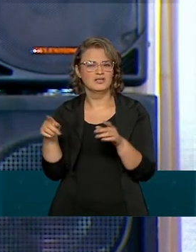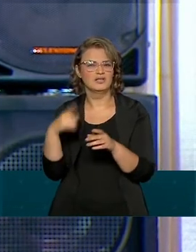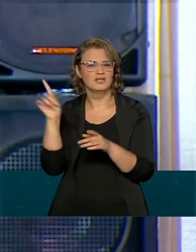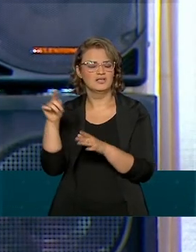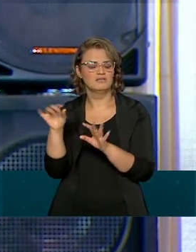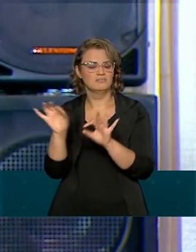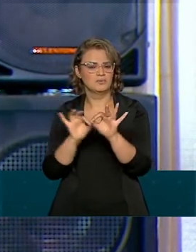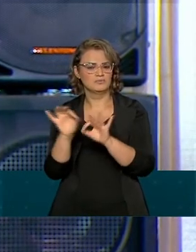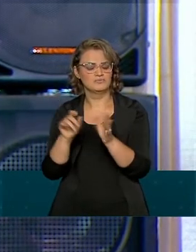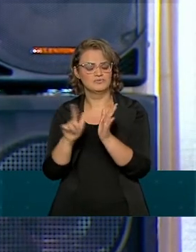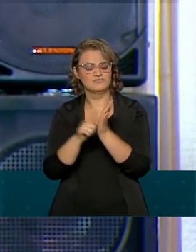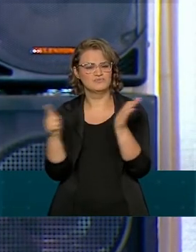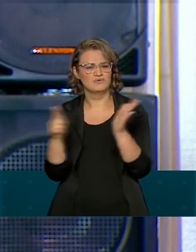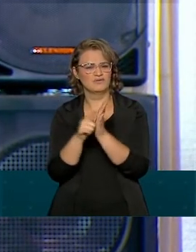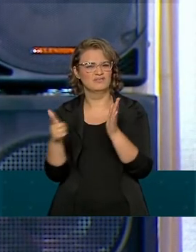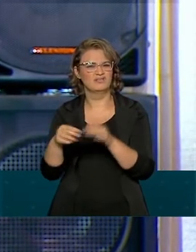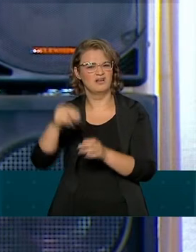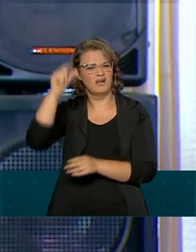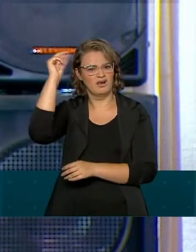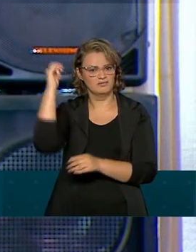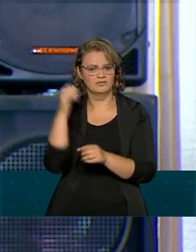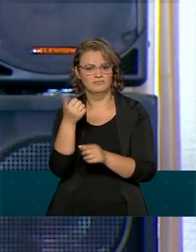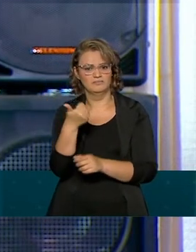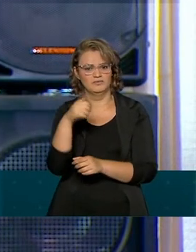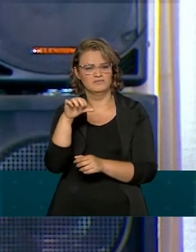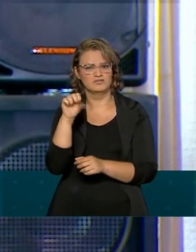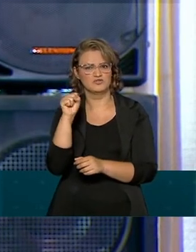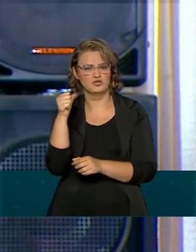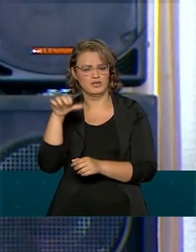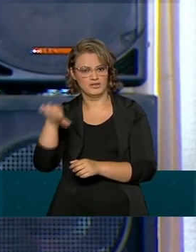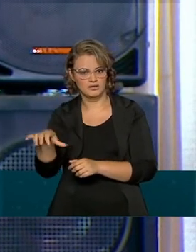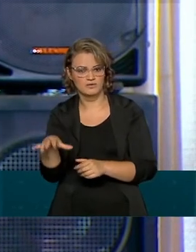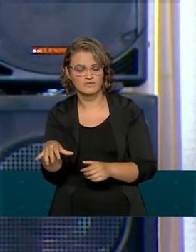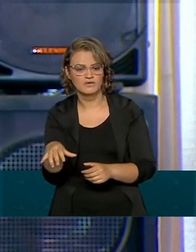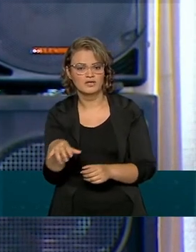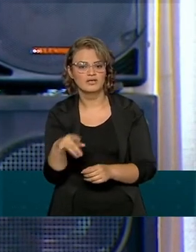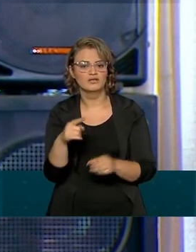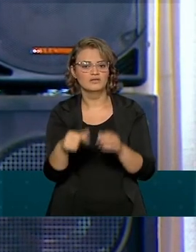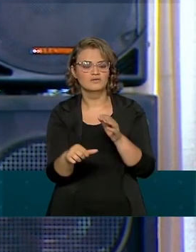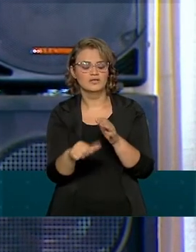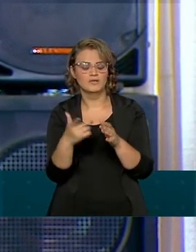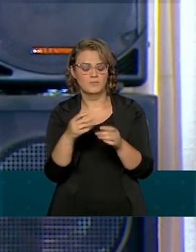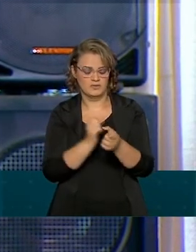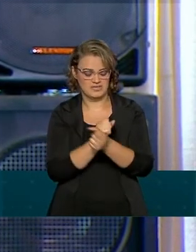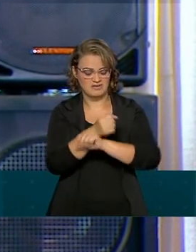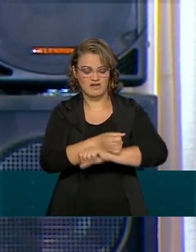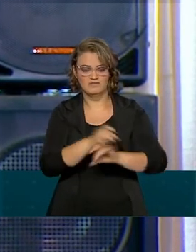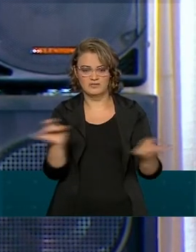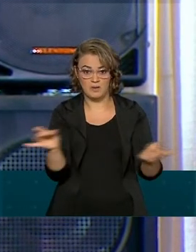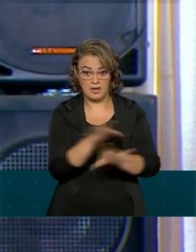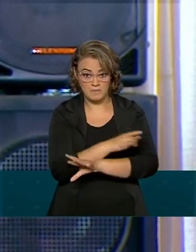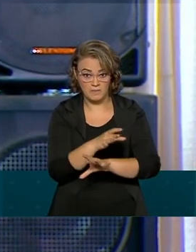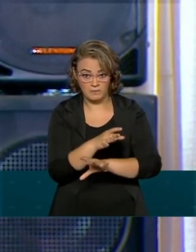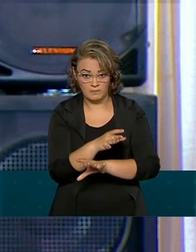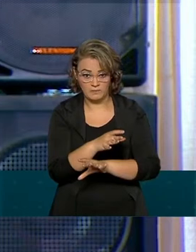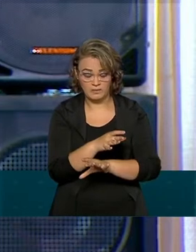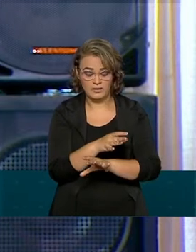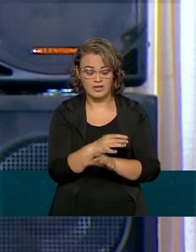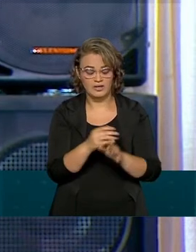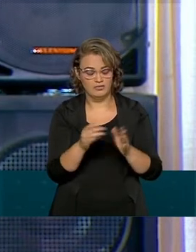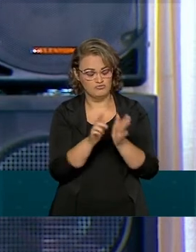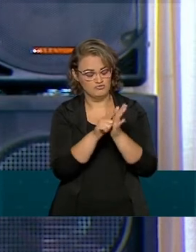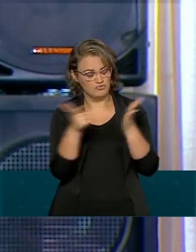de 1889 relativa ao primeiro aniversário da abolição da escravatura assim se